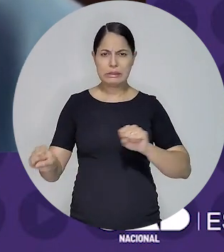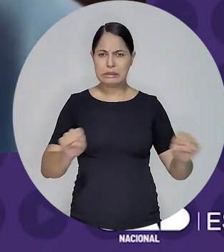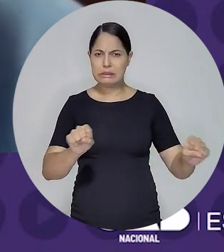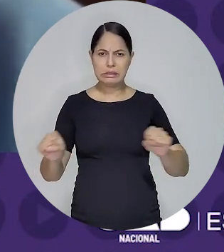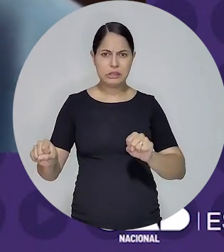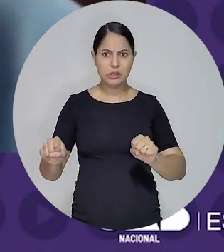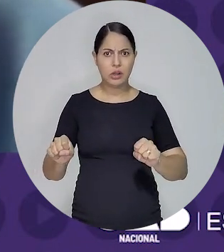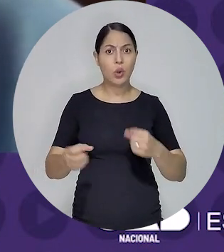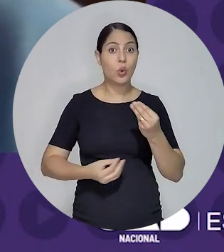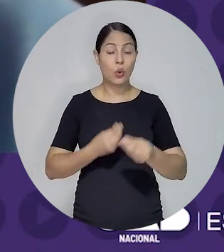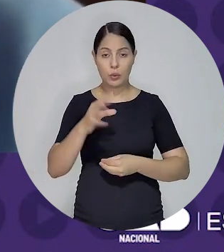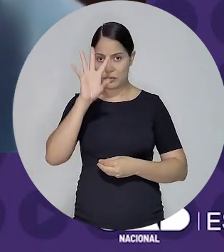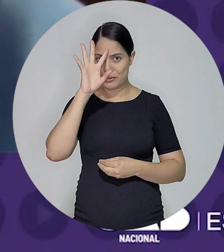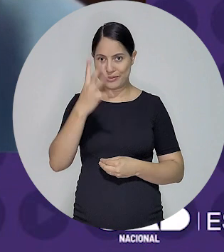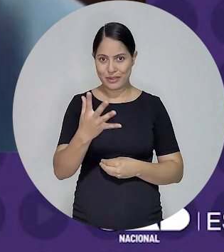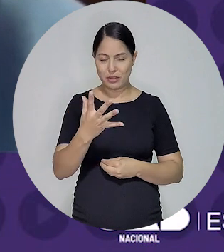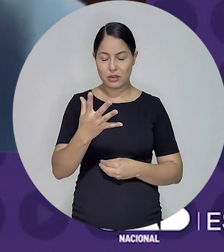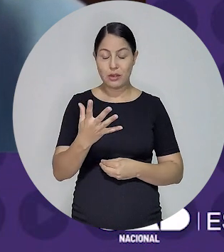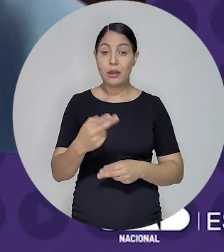dos conflitos que tanto